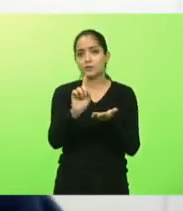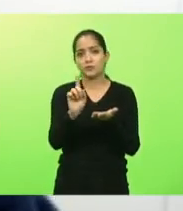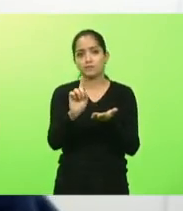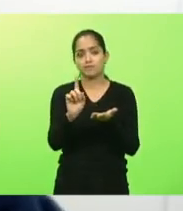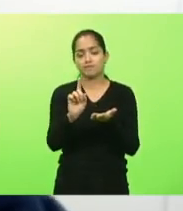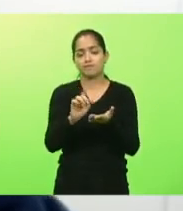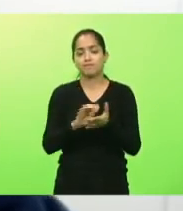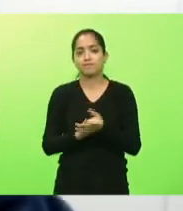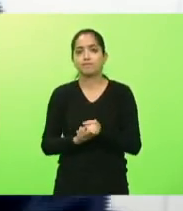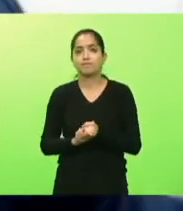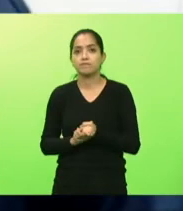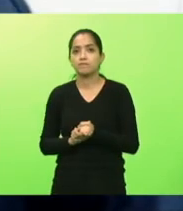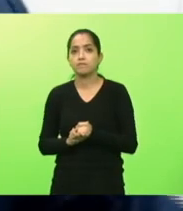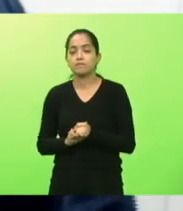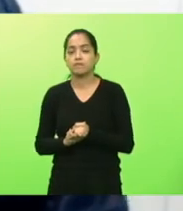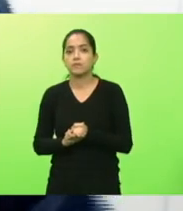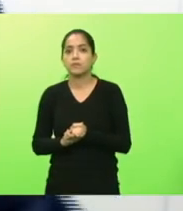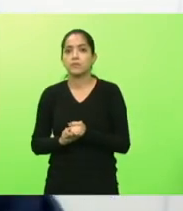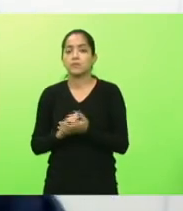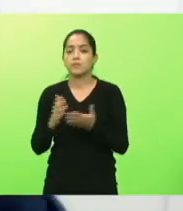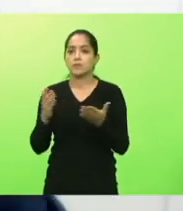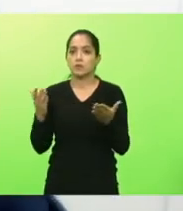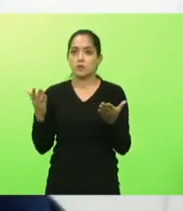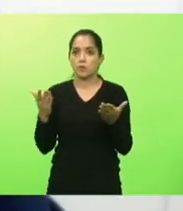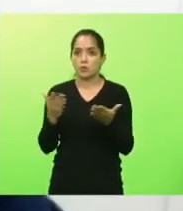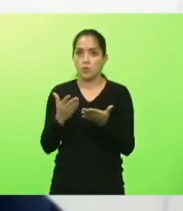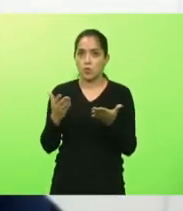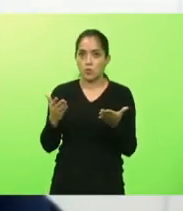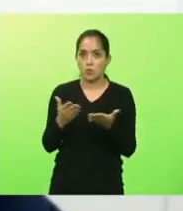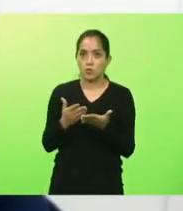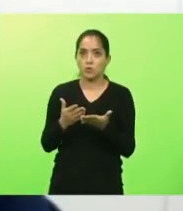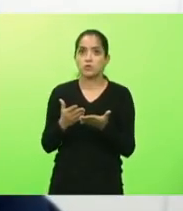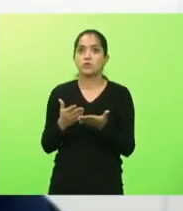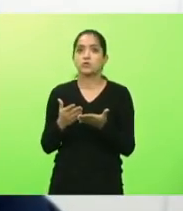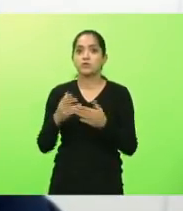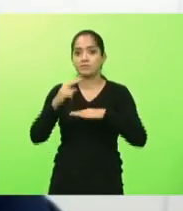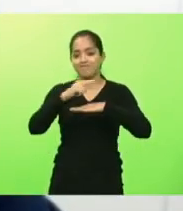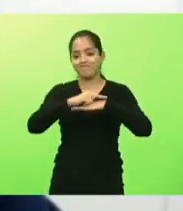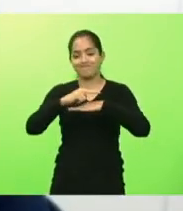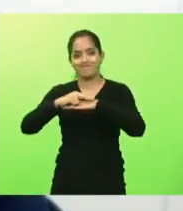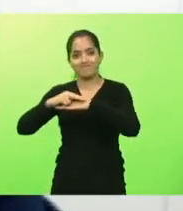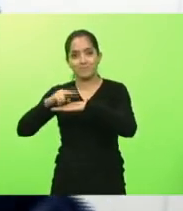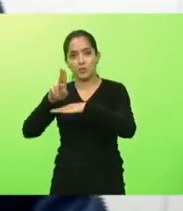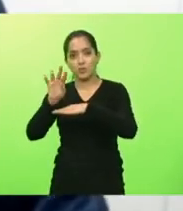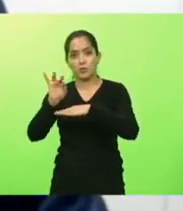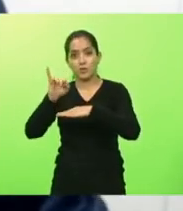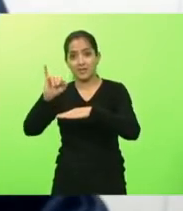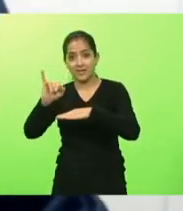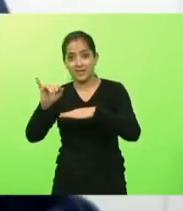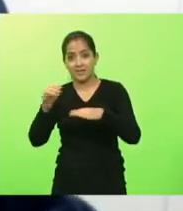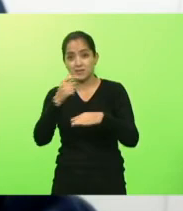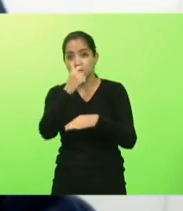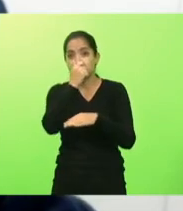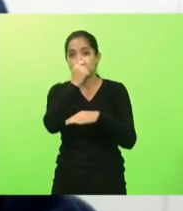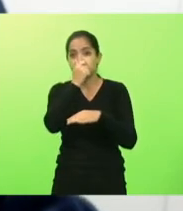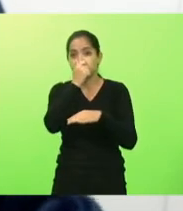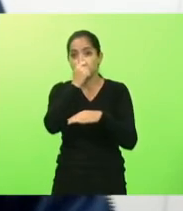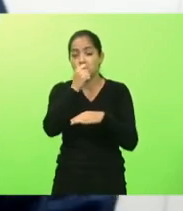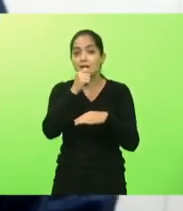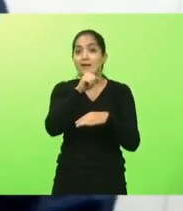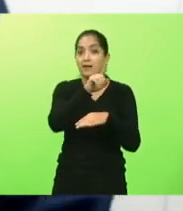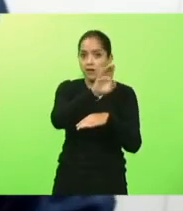essa questão, hoje esgotaram as UTIs em Joinville, as UTIs em Balneário